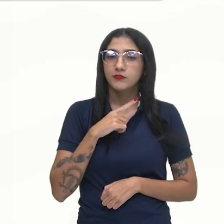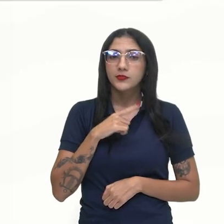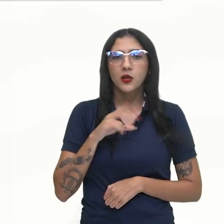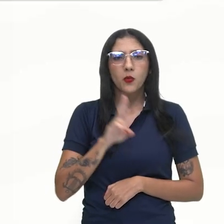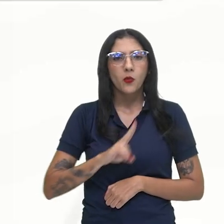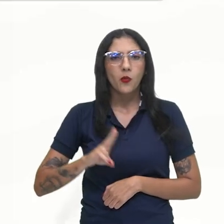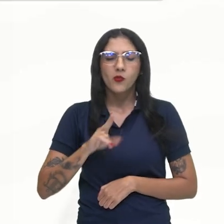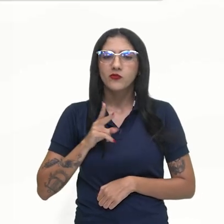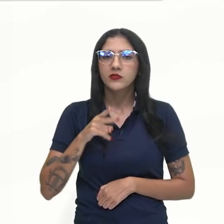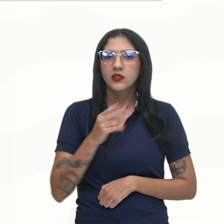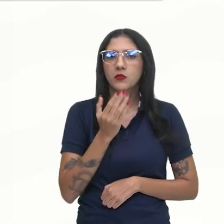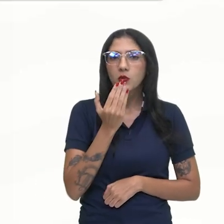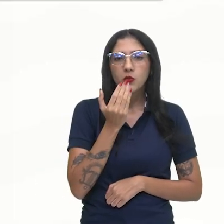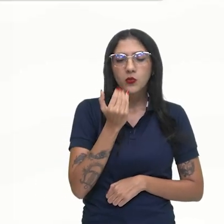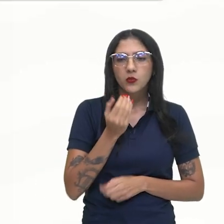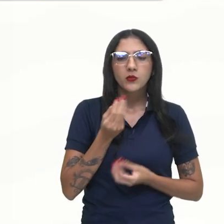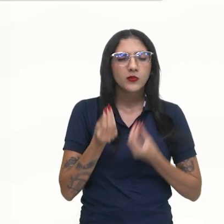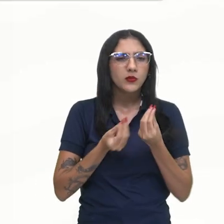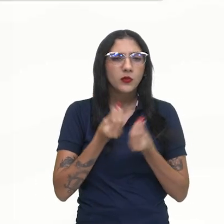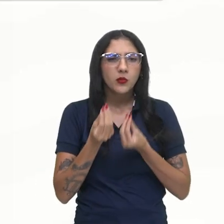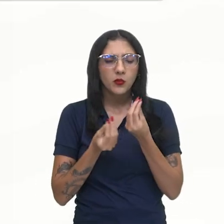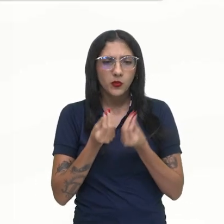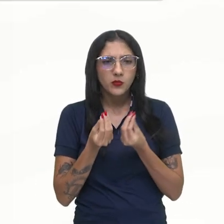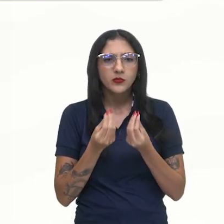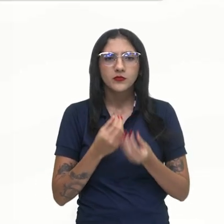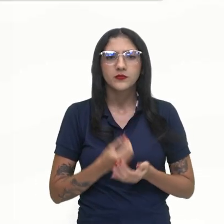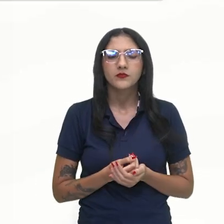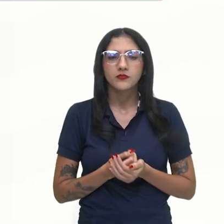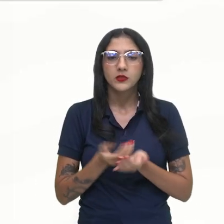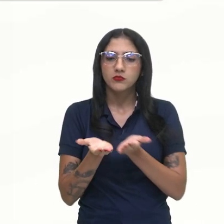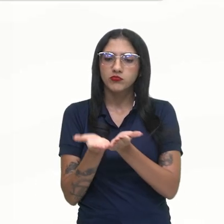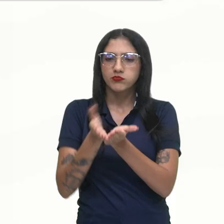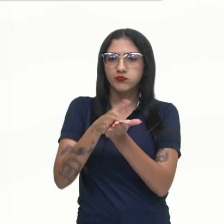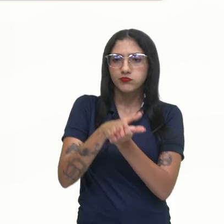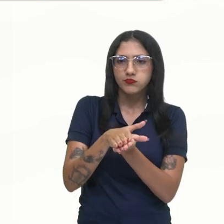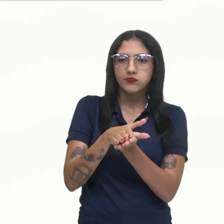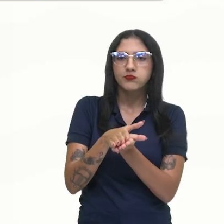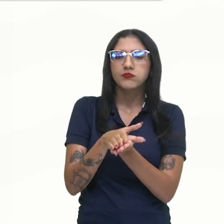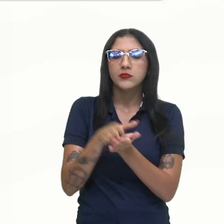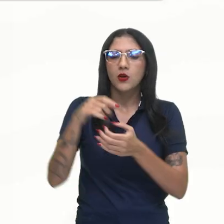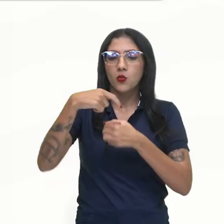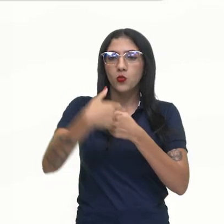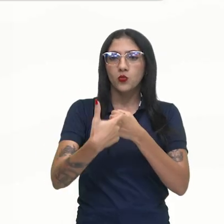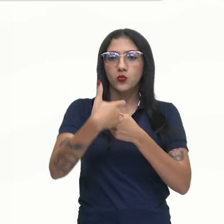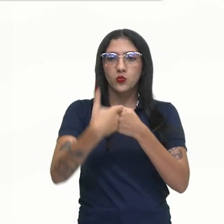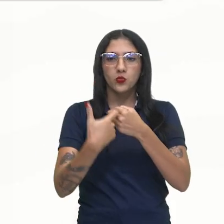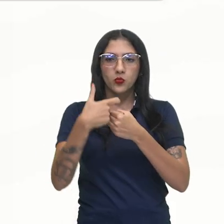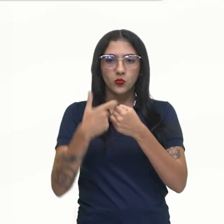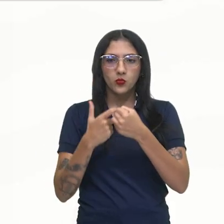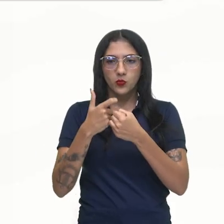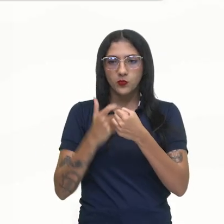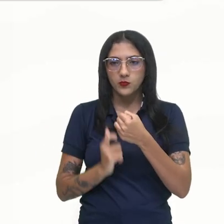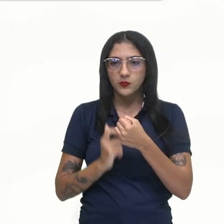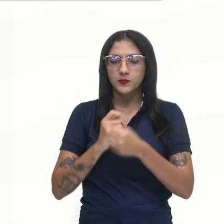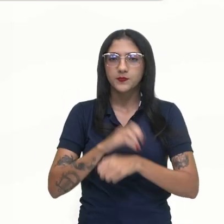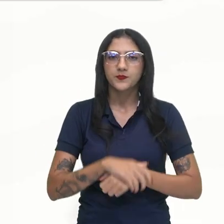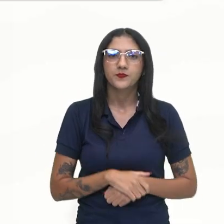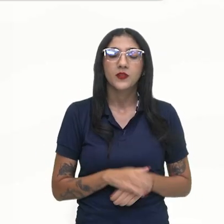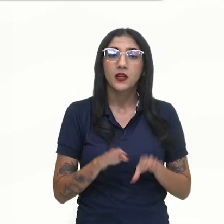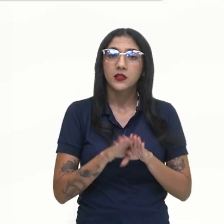tradicionalmente é consumed, com um recheio de tucumã. Também nós podemos